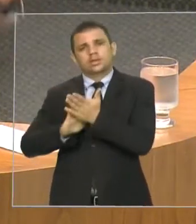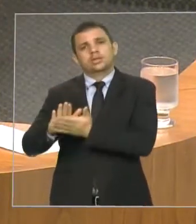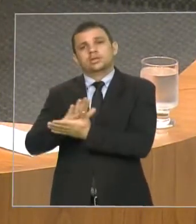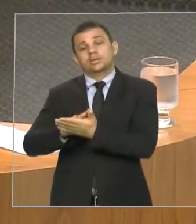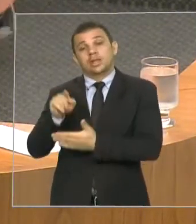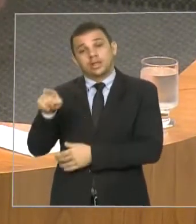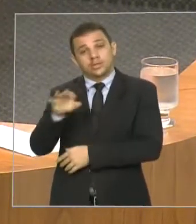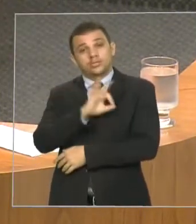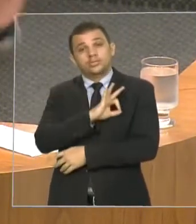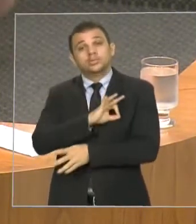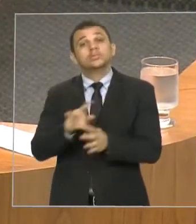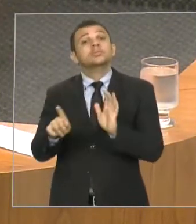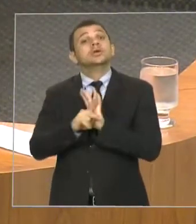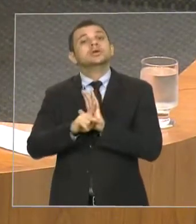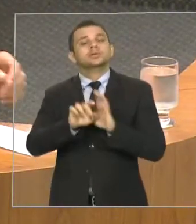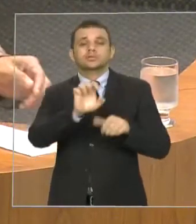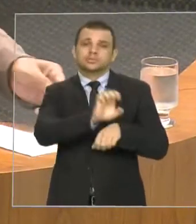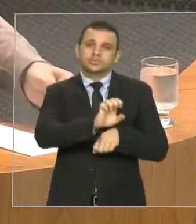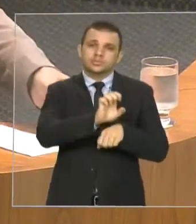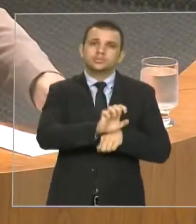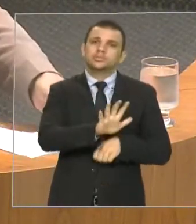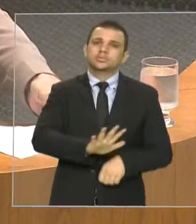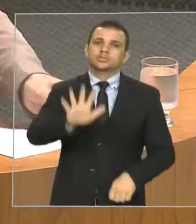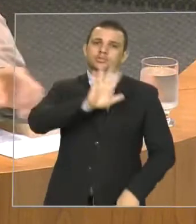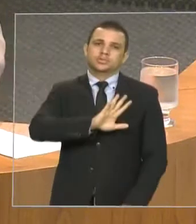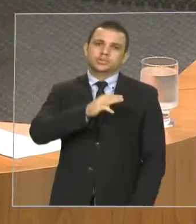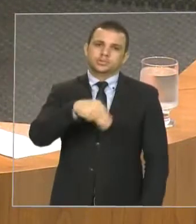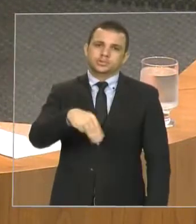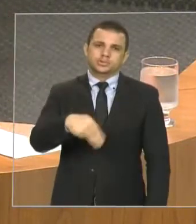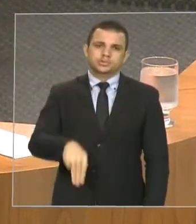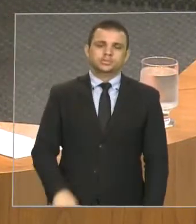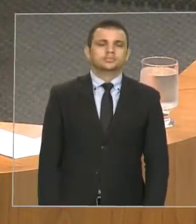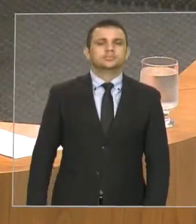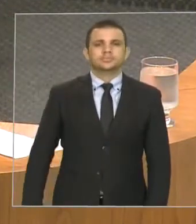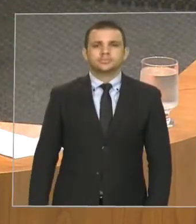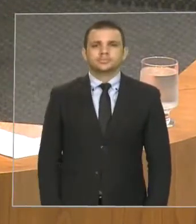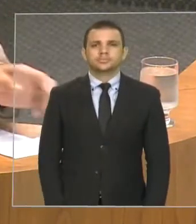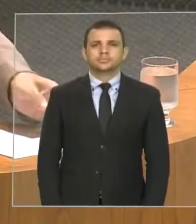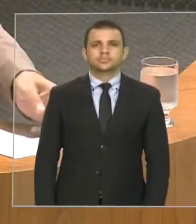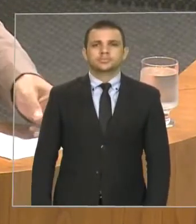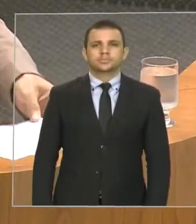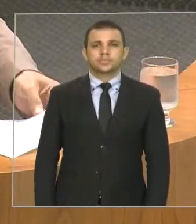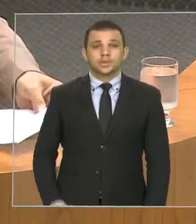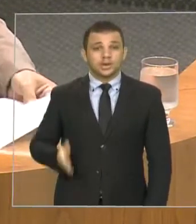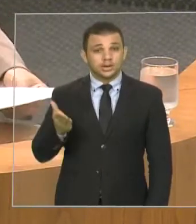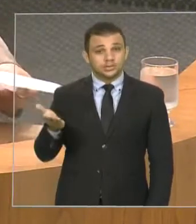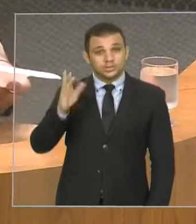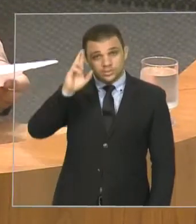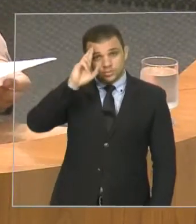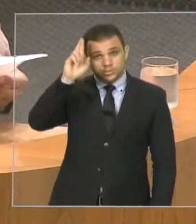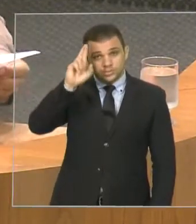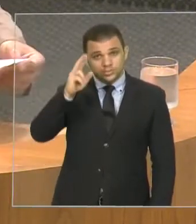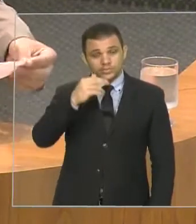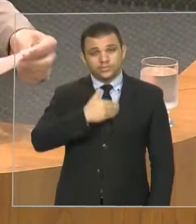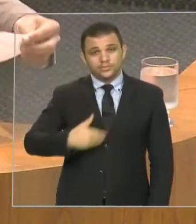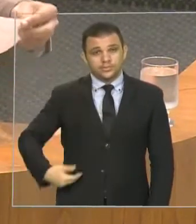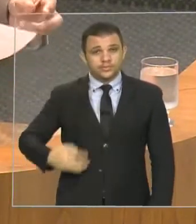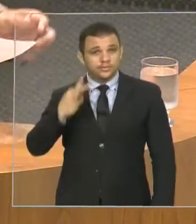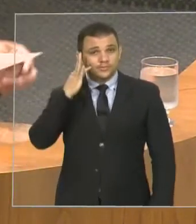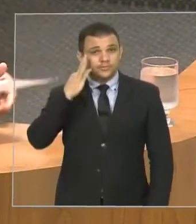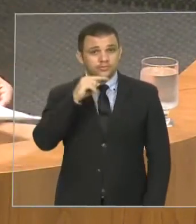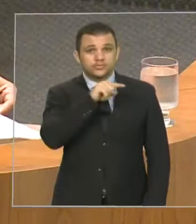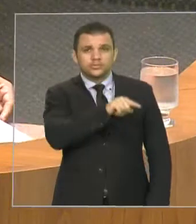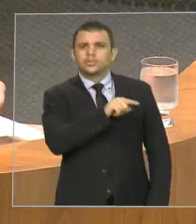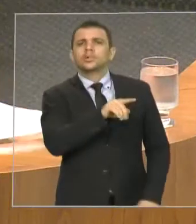a Polícia Militar do Estado do Maranhão. E o que o excelentíssimo senhor governador fez, baseado